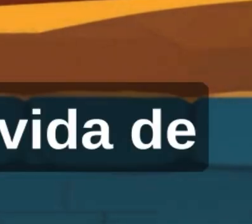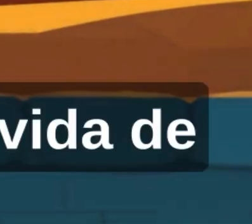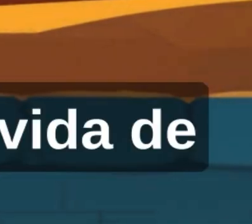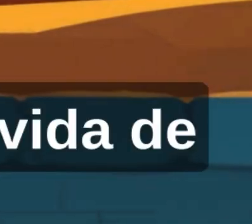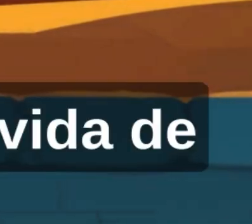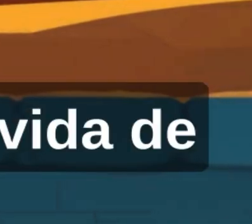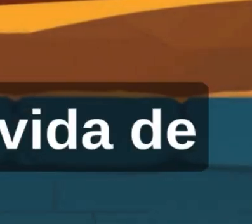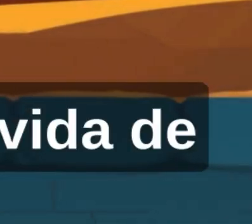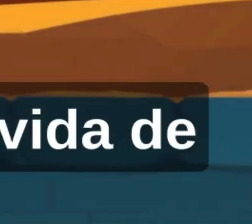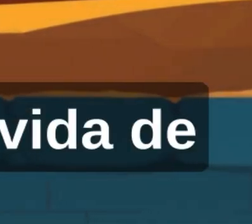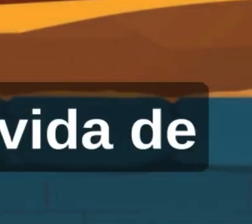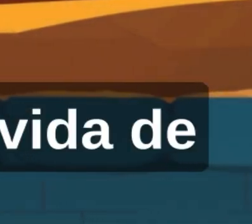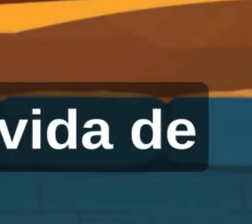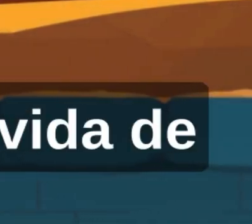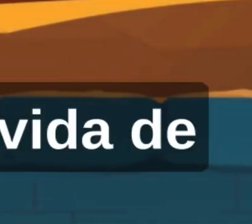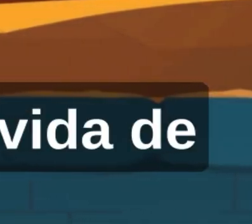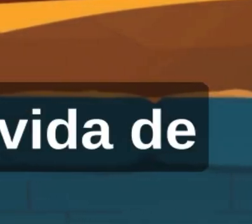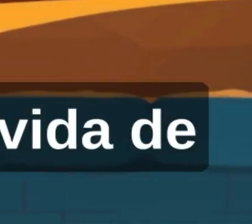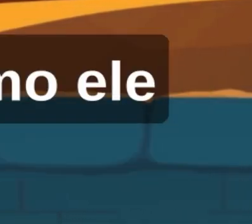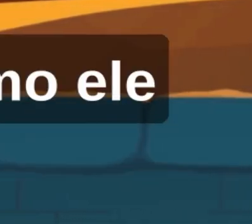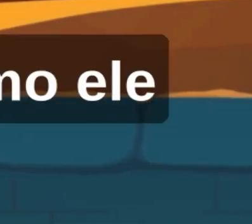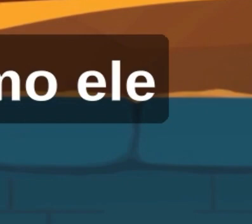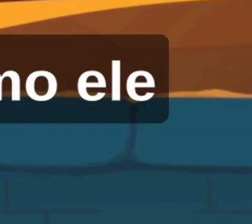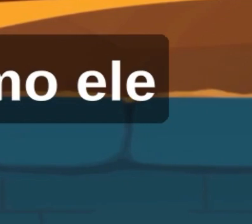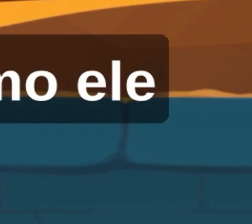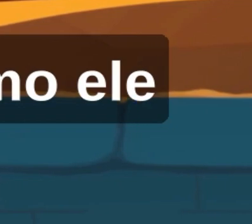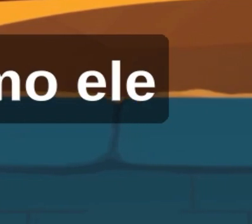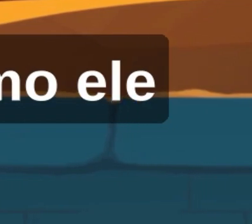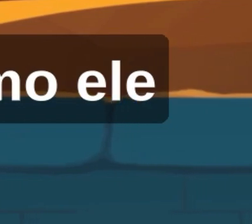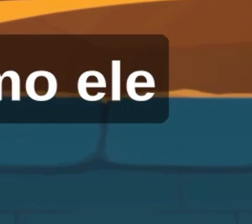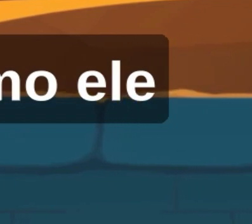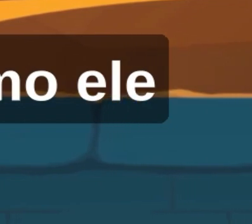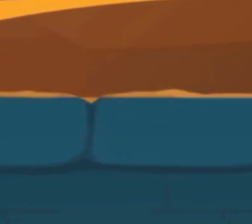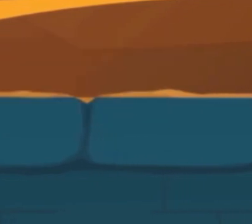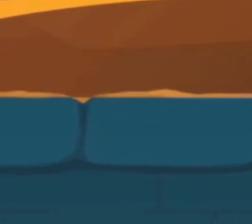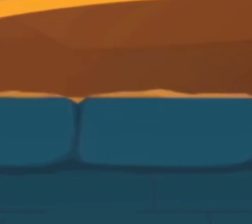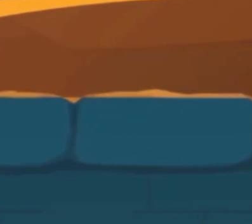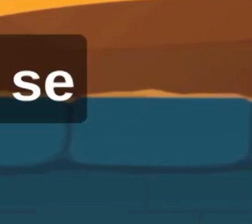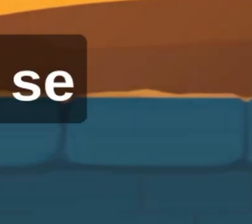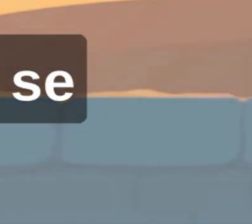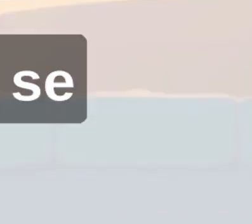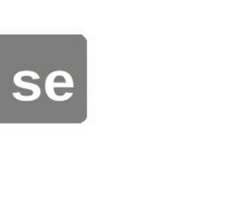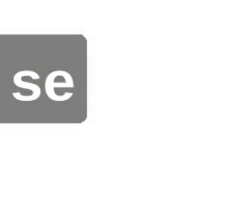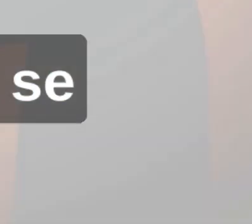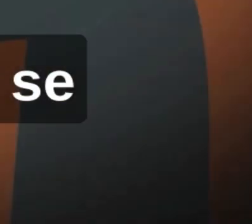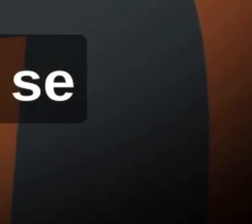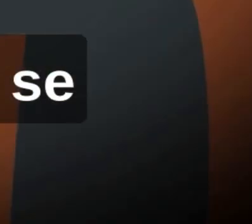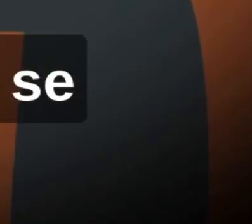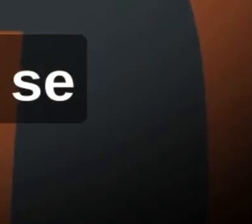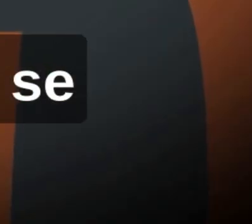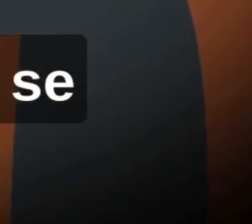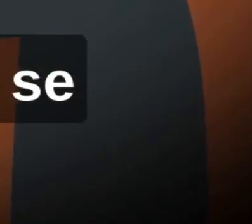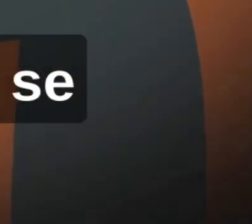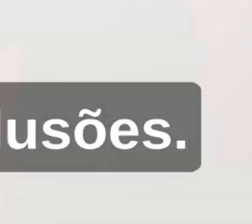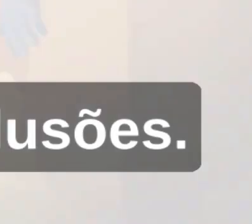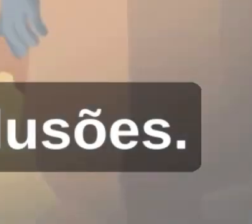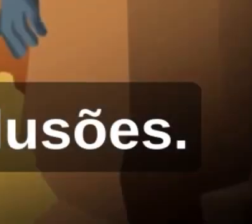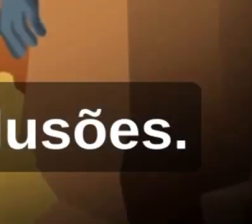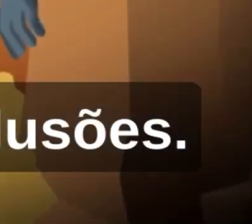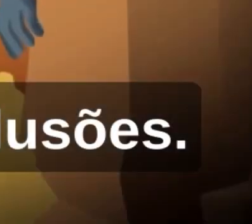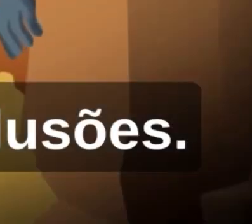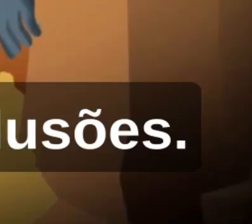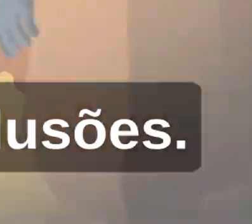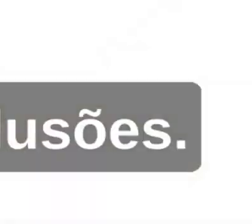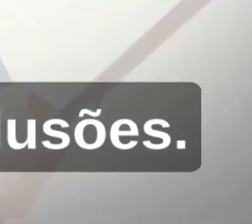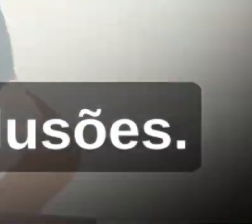Dom Quixote se sentia cansado. A vida de um cavaleiro não era como ele imaginava. No seu caminho, tinha se encontrado com